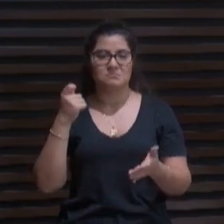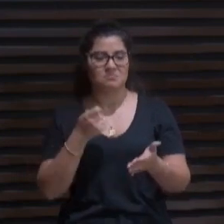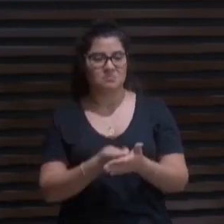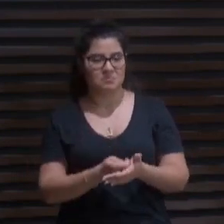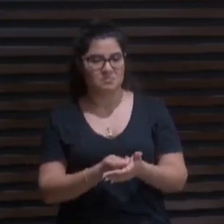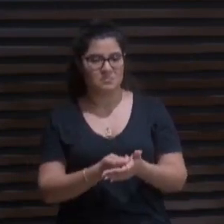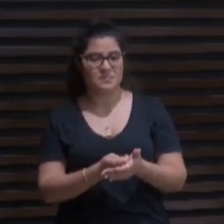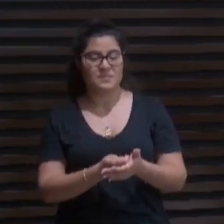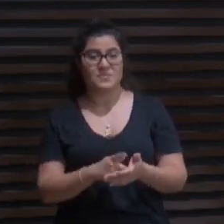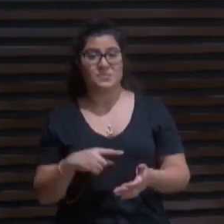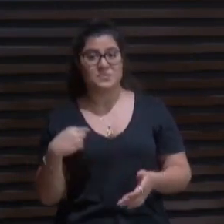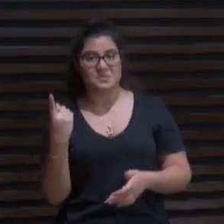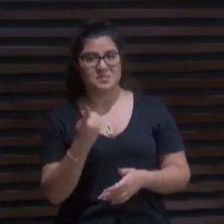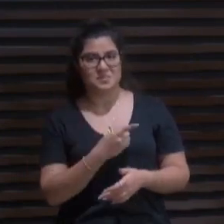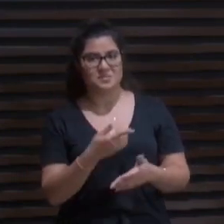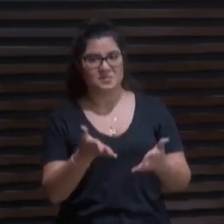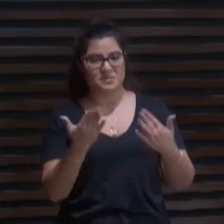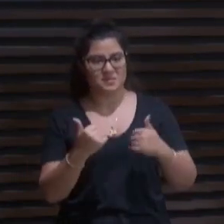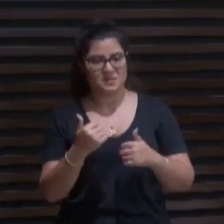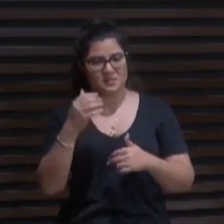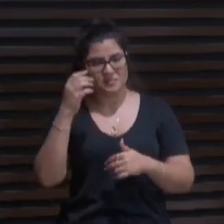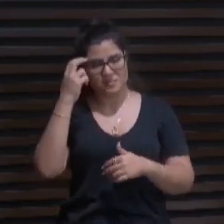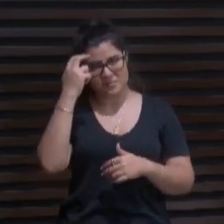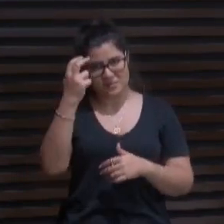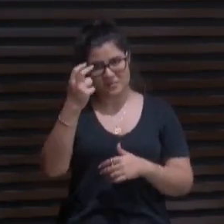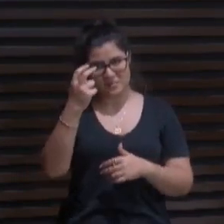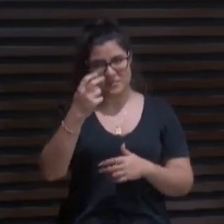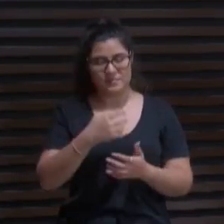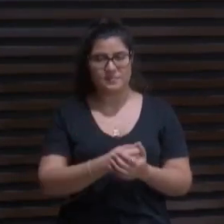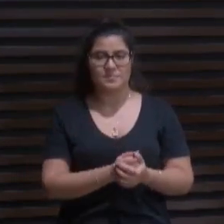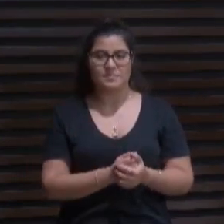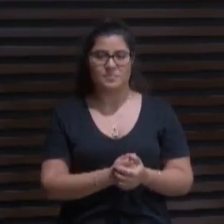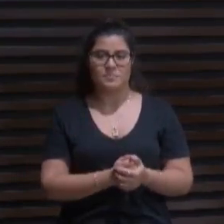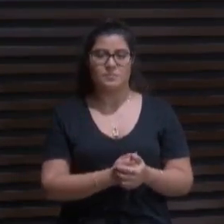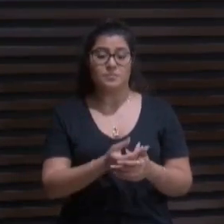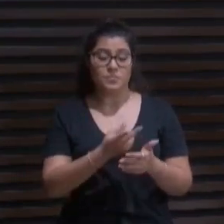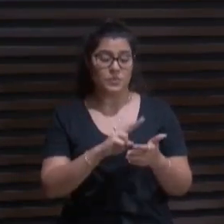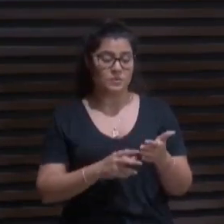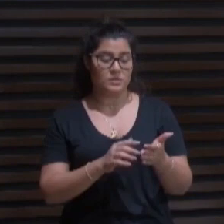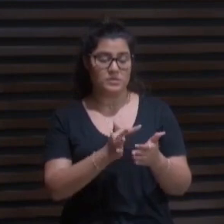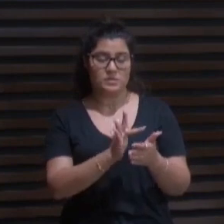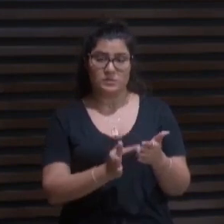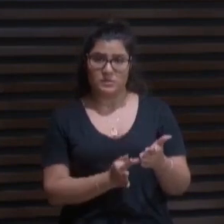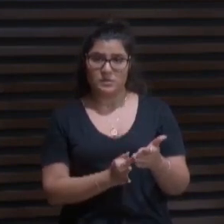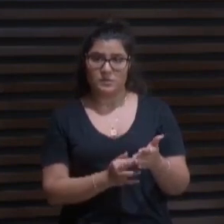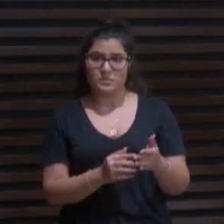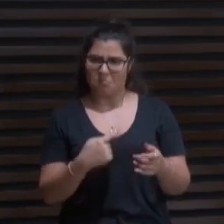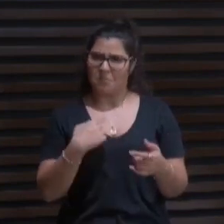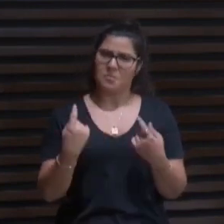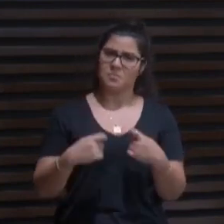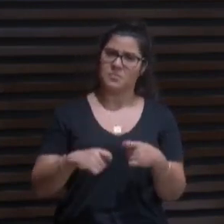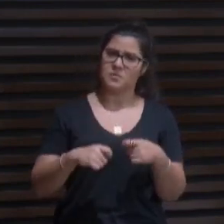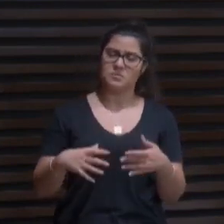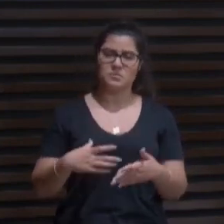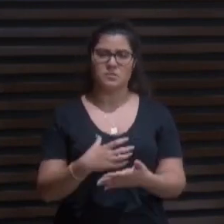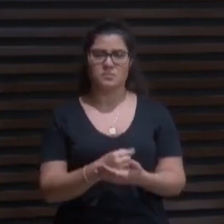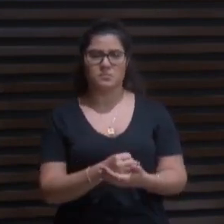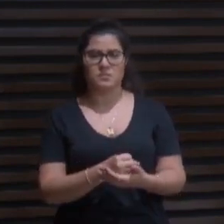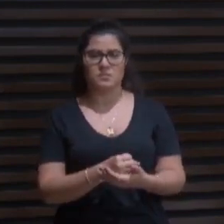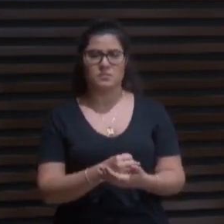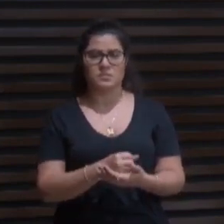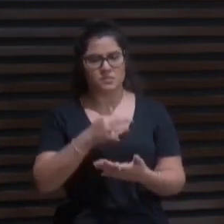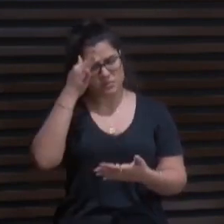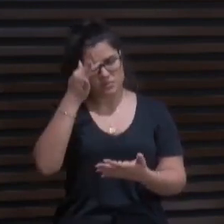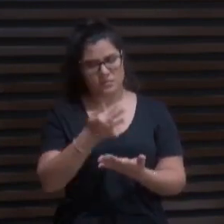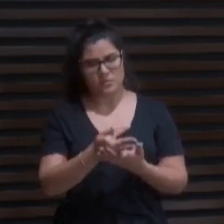nos capacitou. Eu não leio esse texto como, eu preciso desenvolver a minha salvação com temor e tremor, então